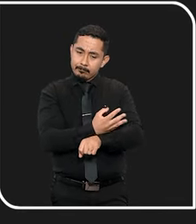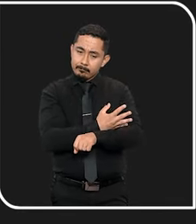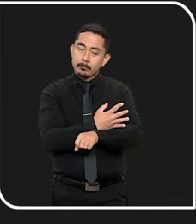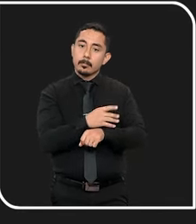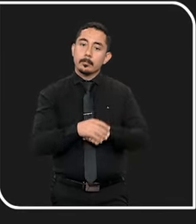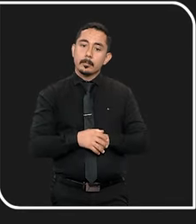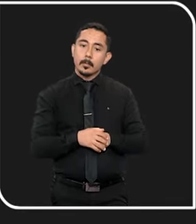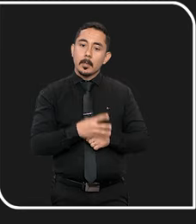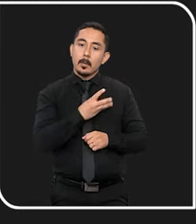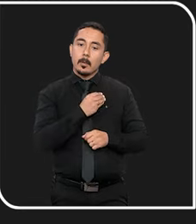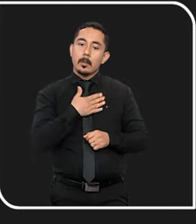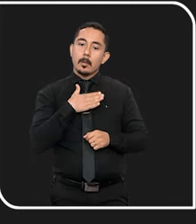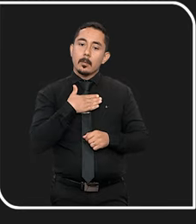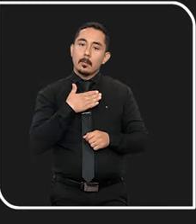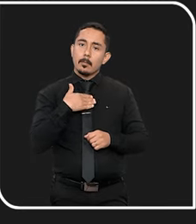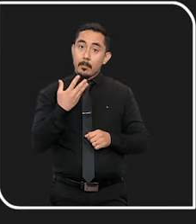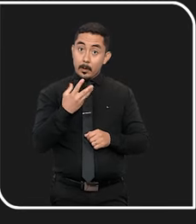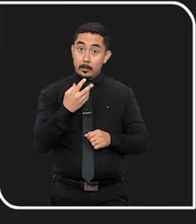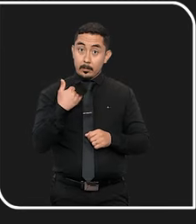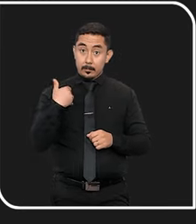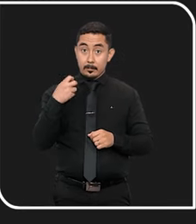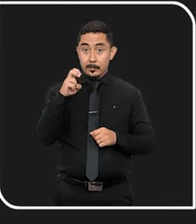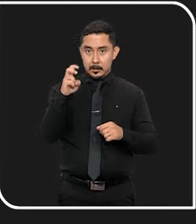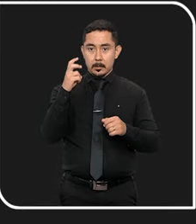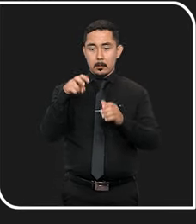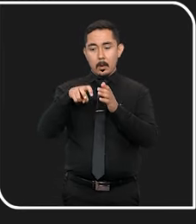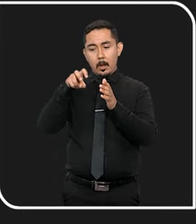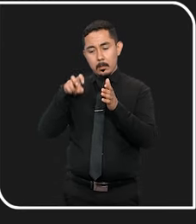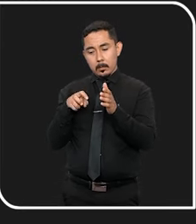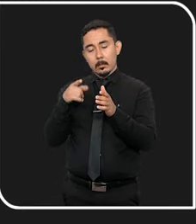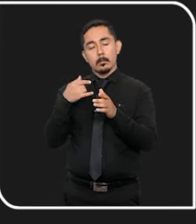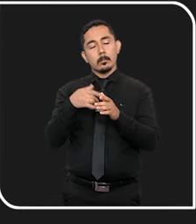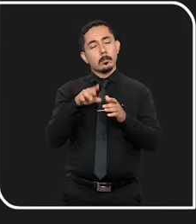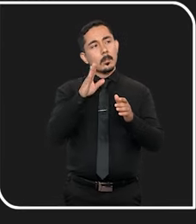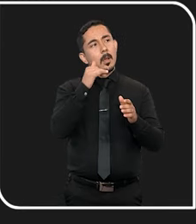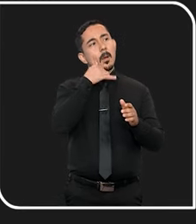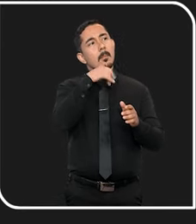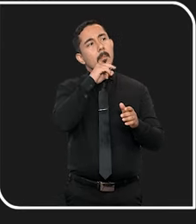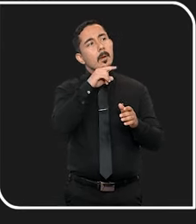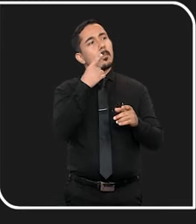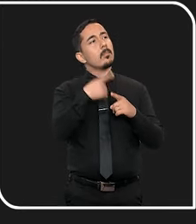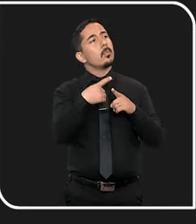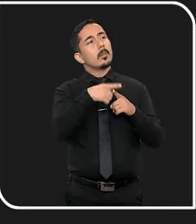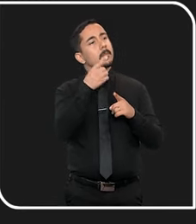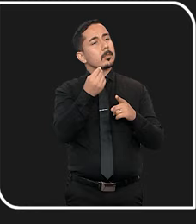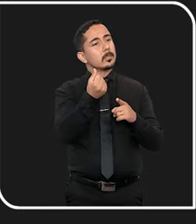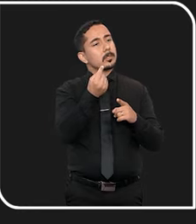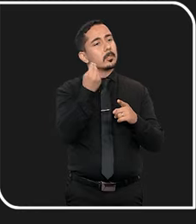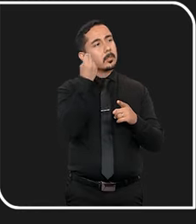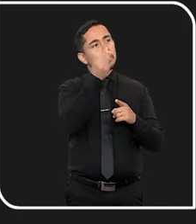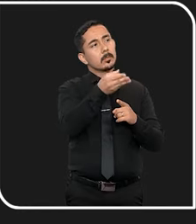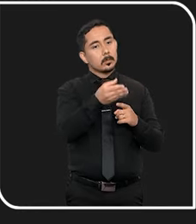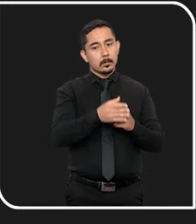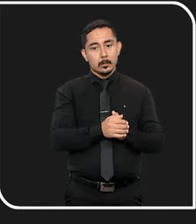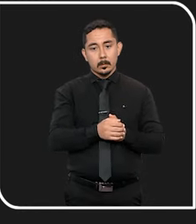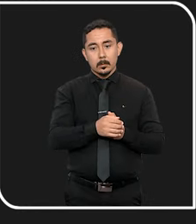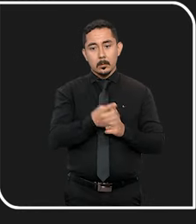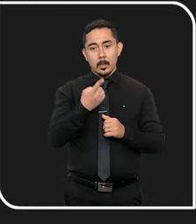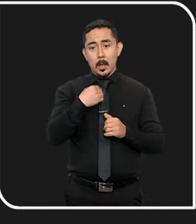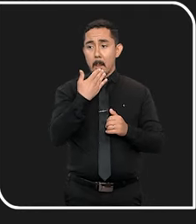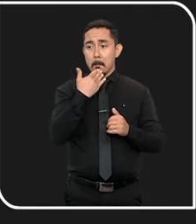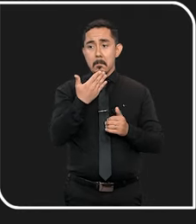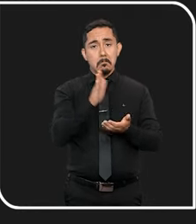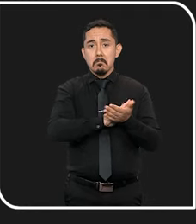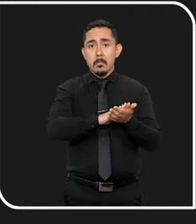sensibilizou né E aí o meu filho de 5 anos que estava na cadeirinha atrás perguntou Mamãe por que que você deu um dinheiro